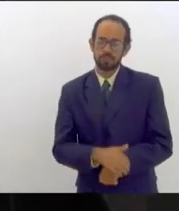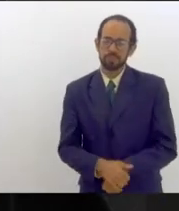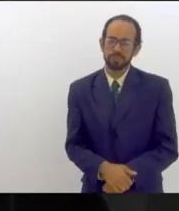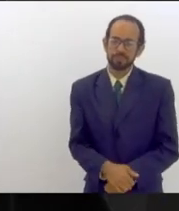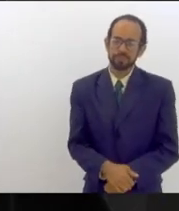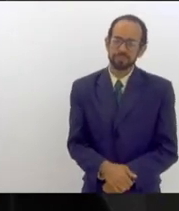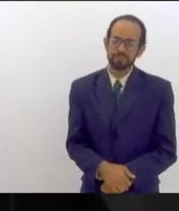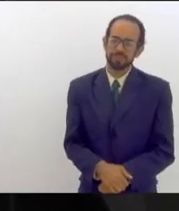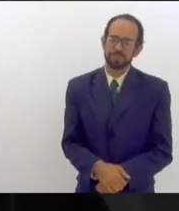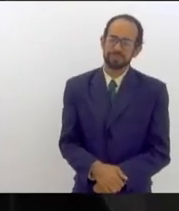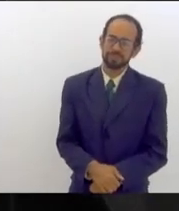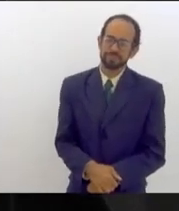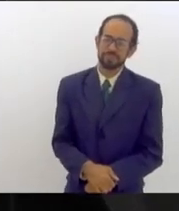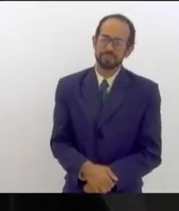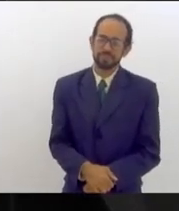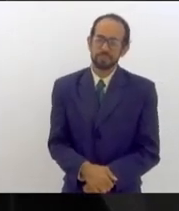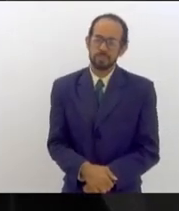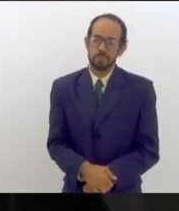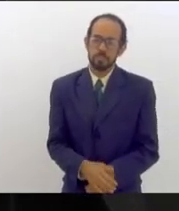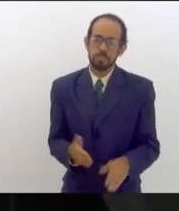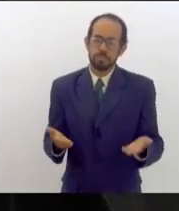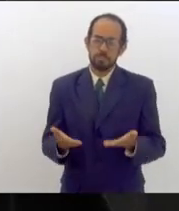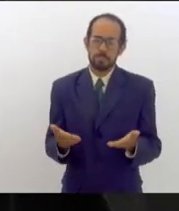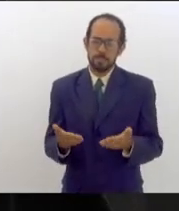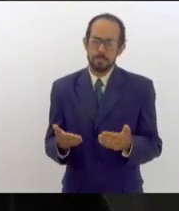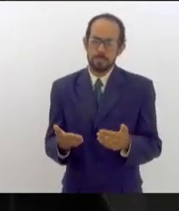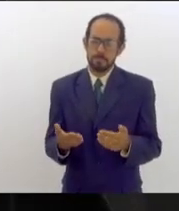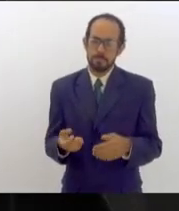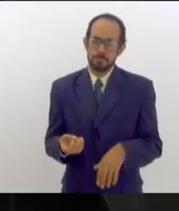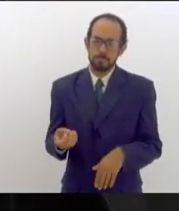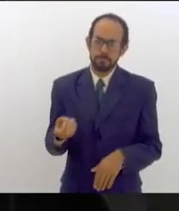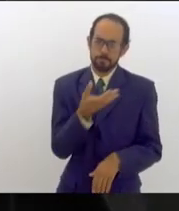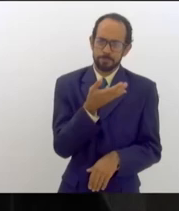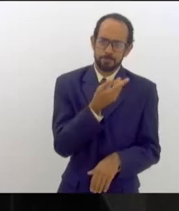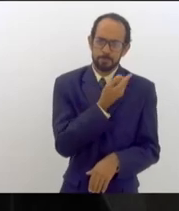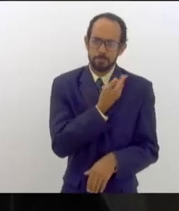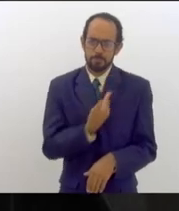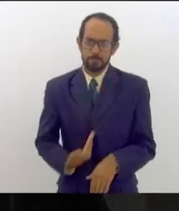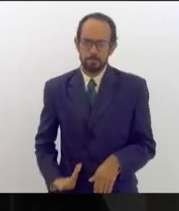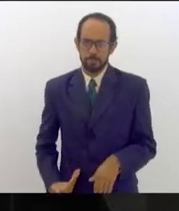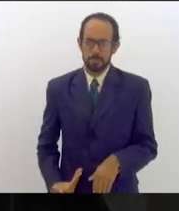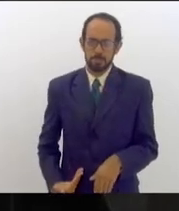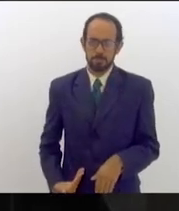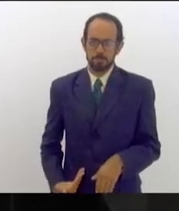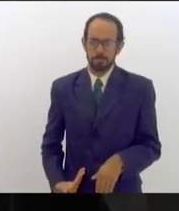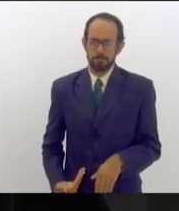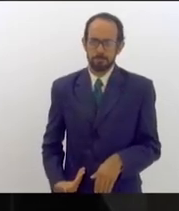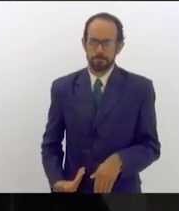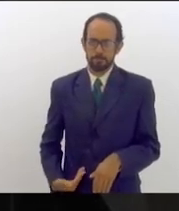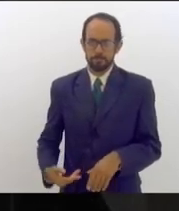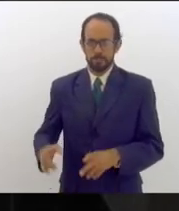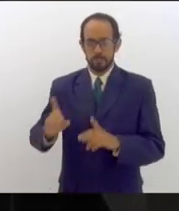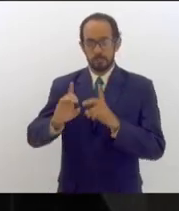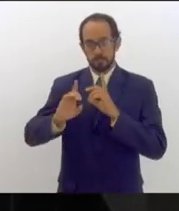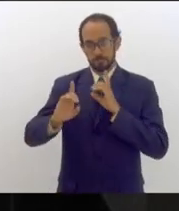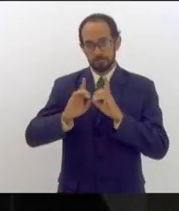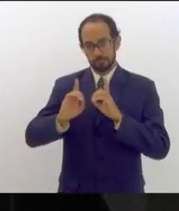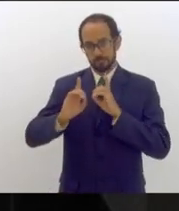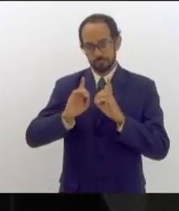agora o novo governo ao discutir